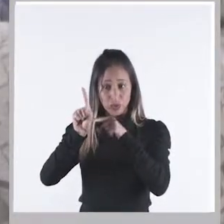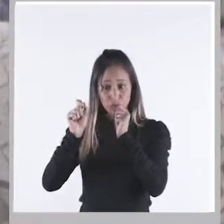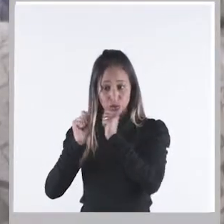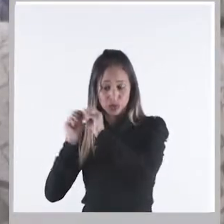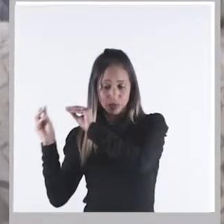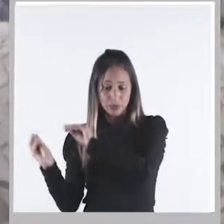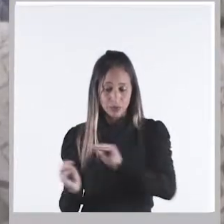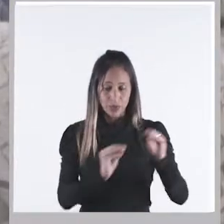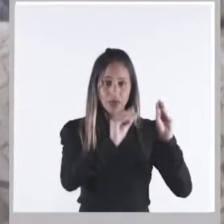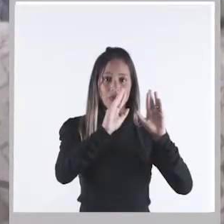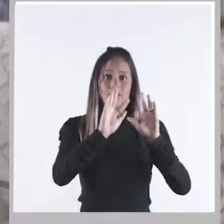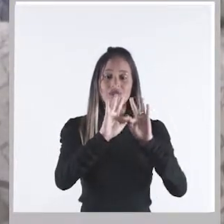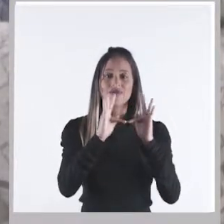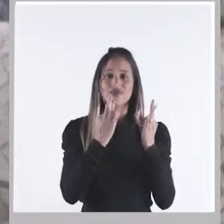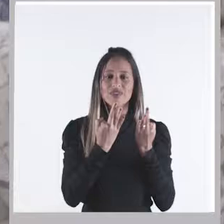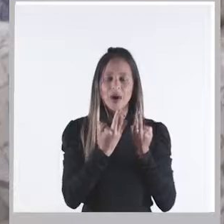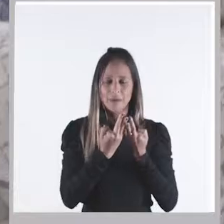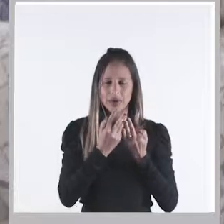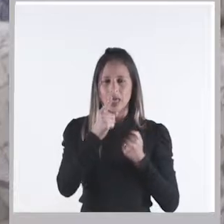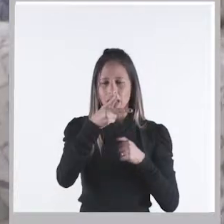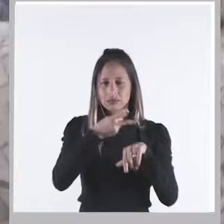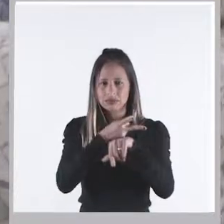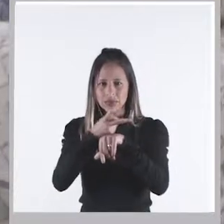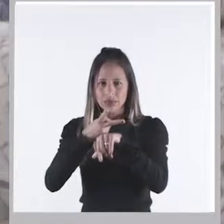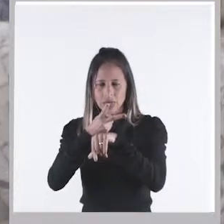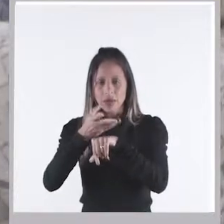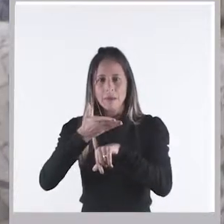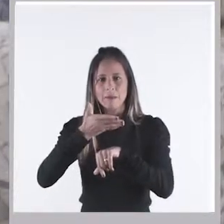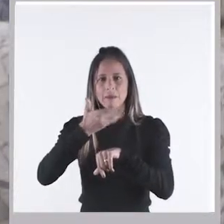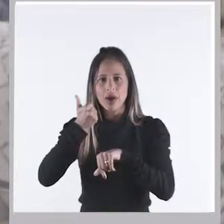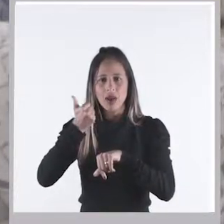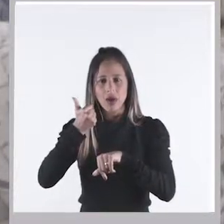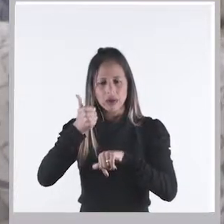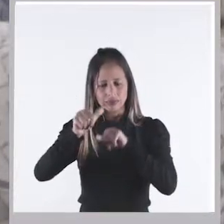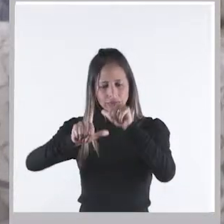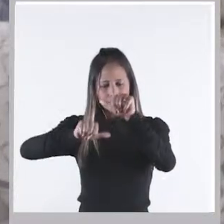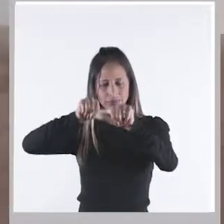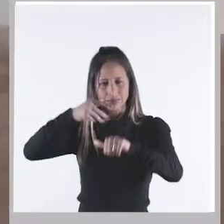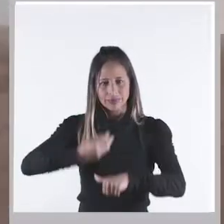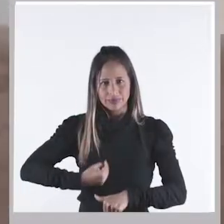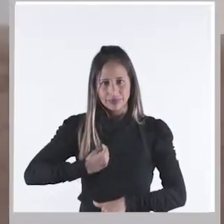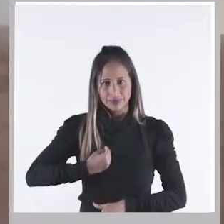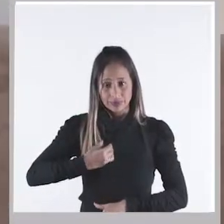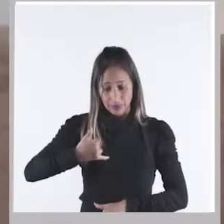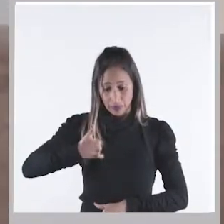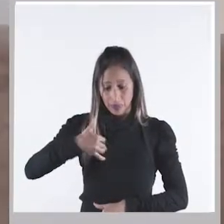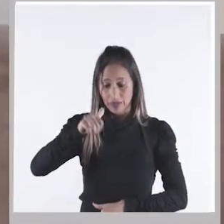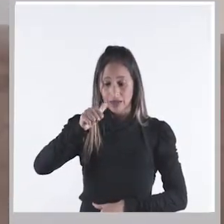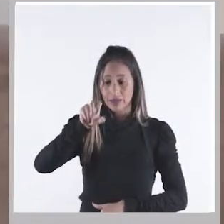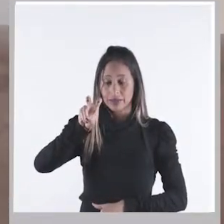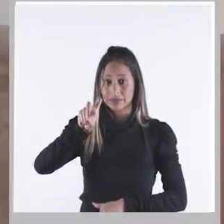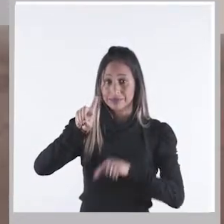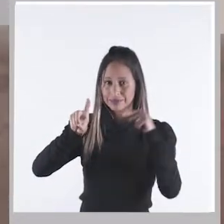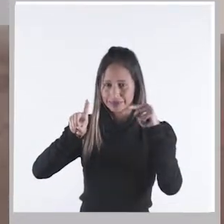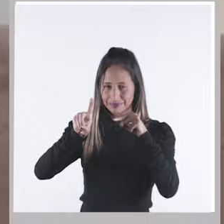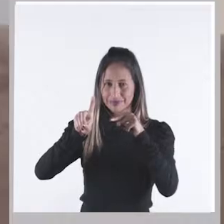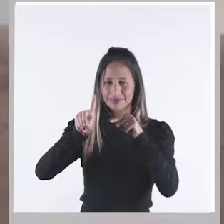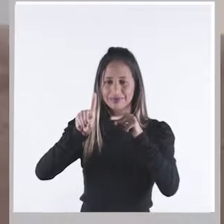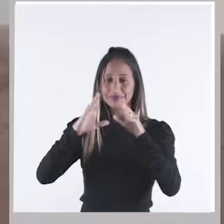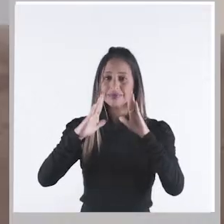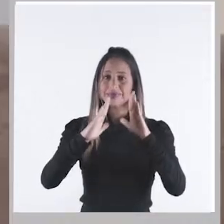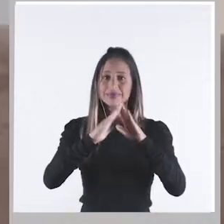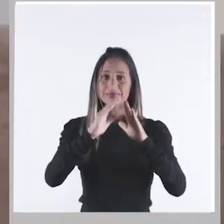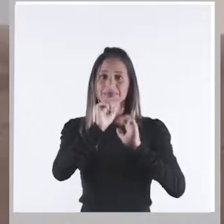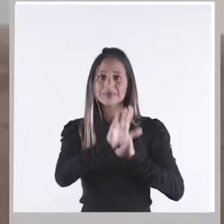família. Eles vieram em busca de melhores condições de vida e aos 15 anos, Dalva veio morar